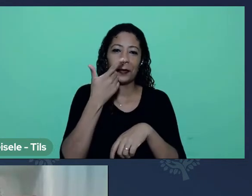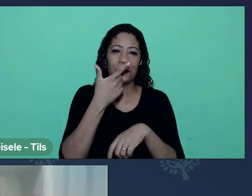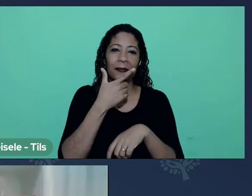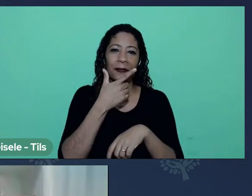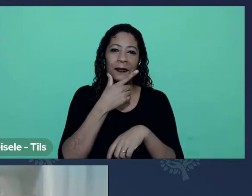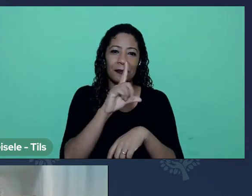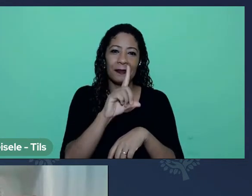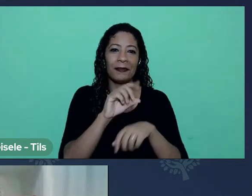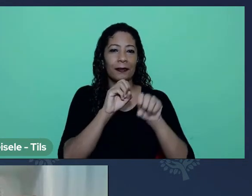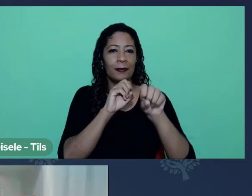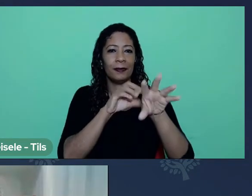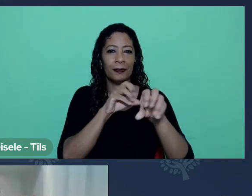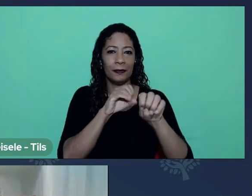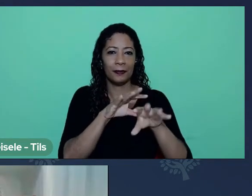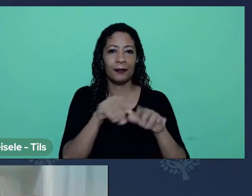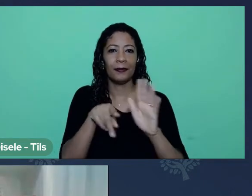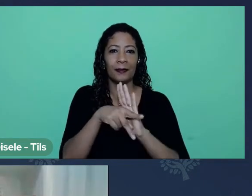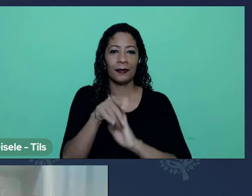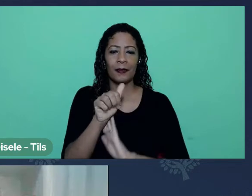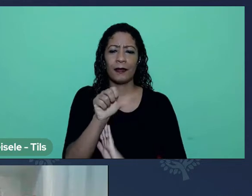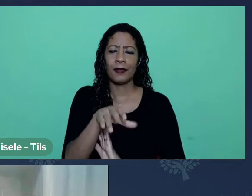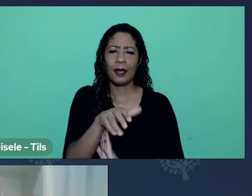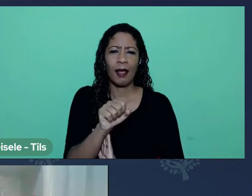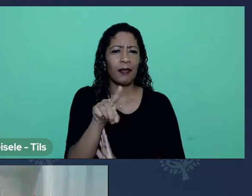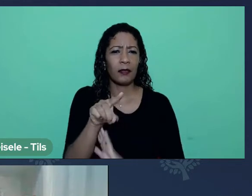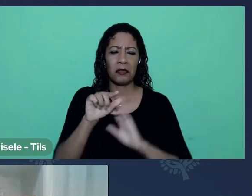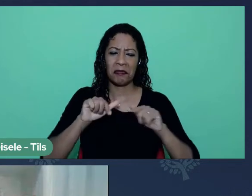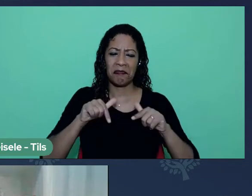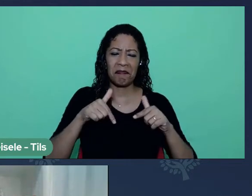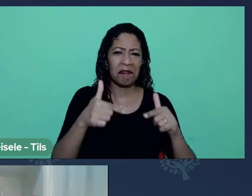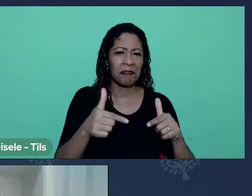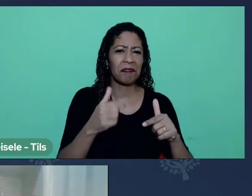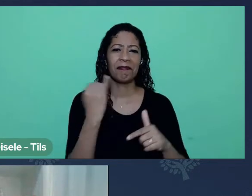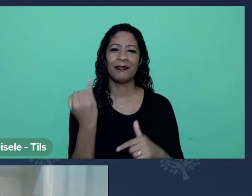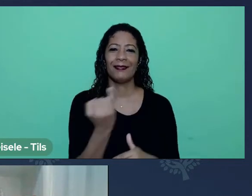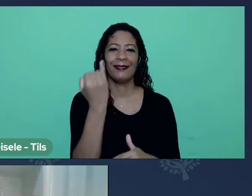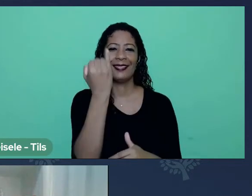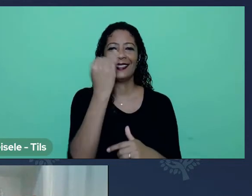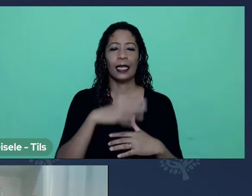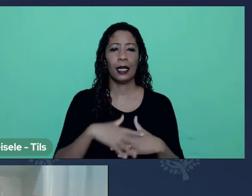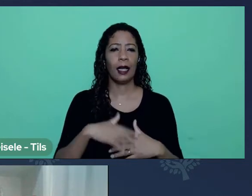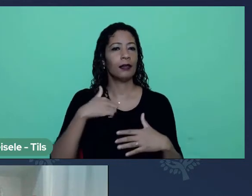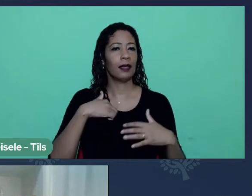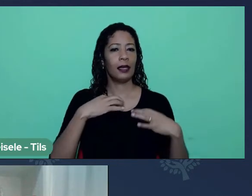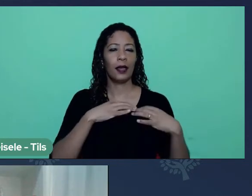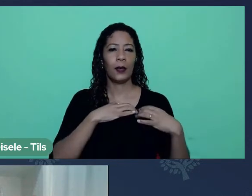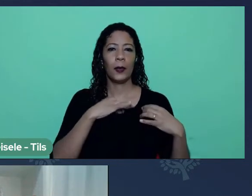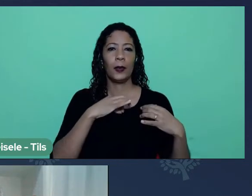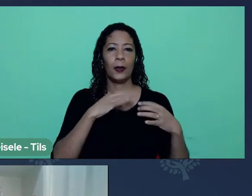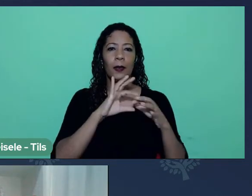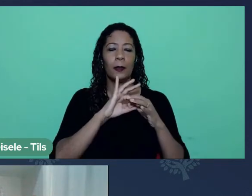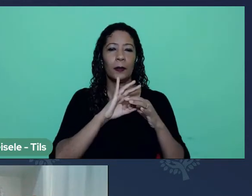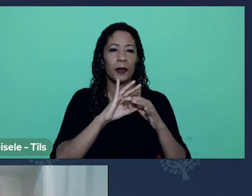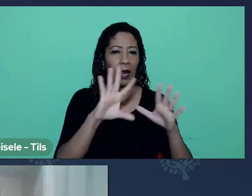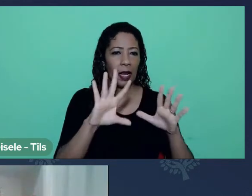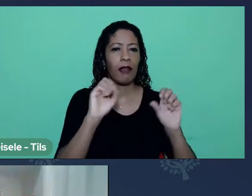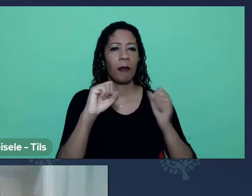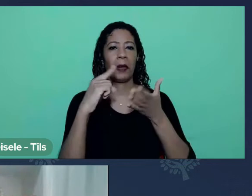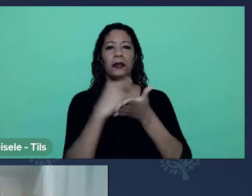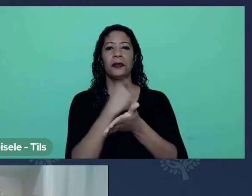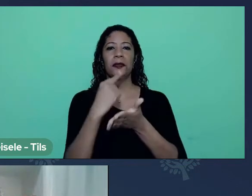de educação em asma, uma iniciativa fantástica, e me ponho à disposição para dúvidas. Muito